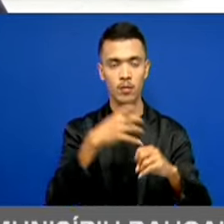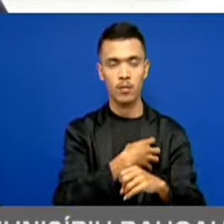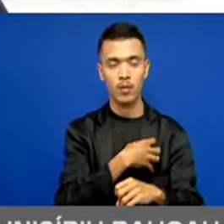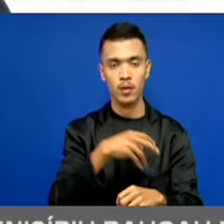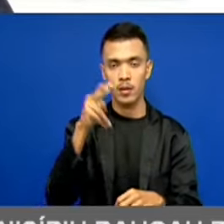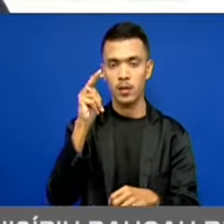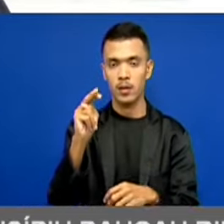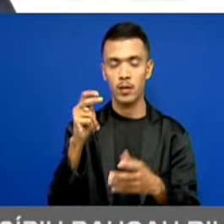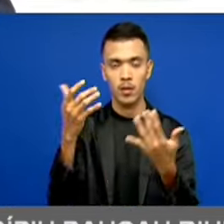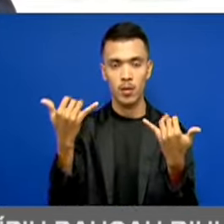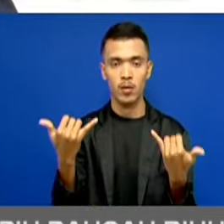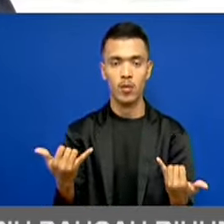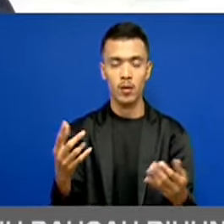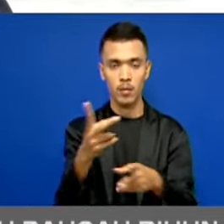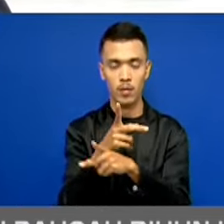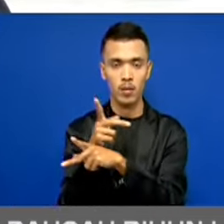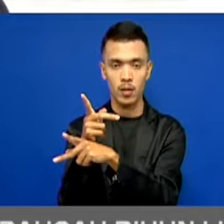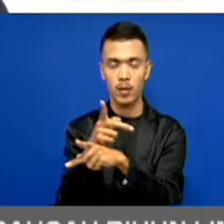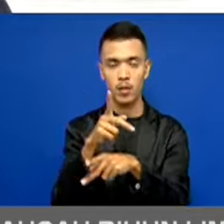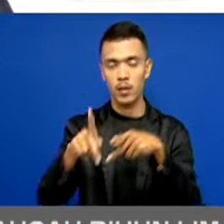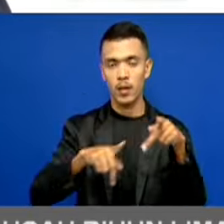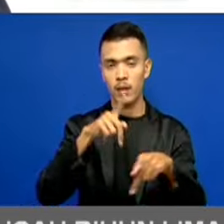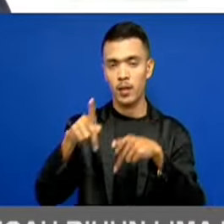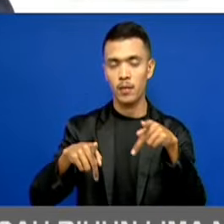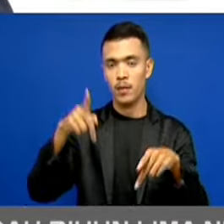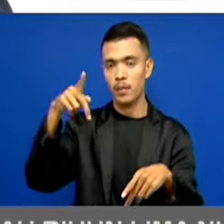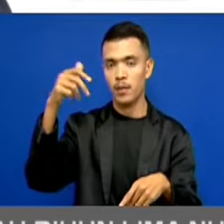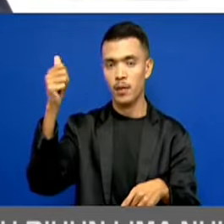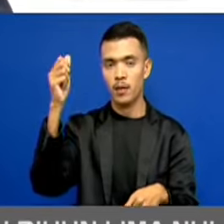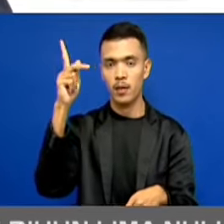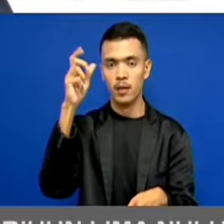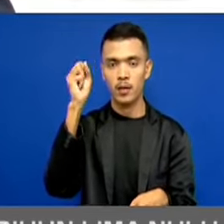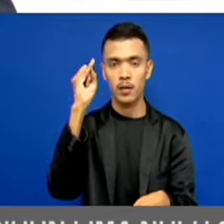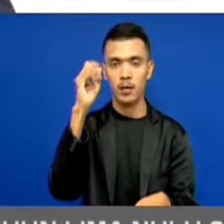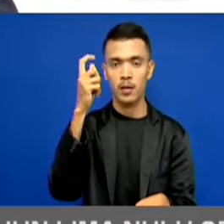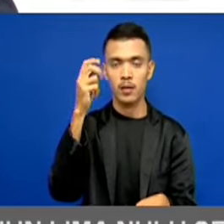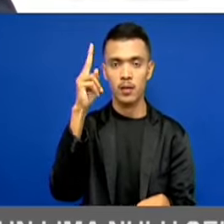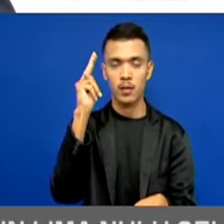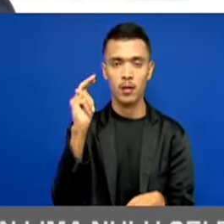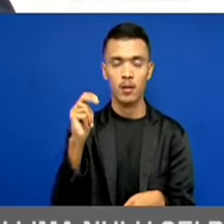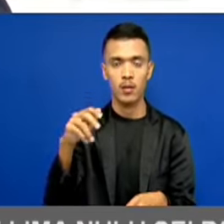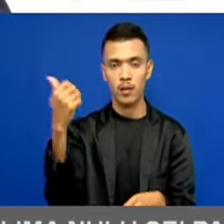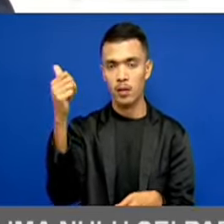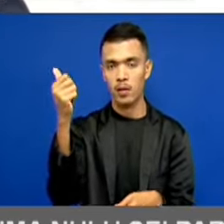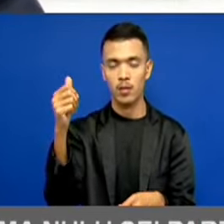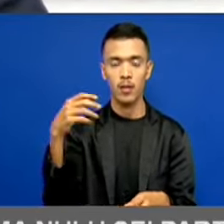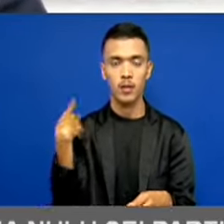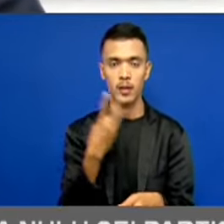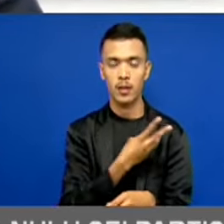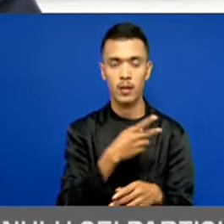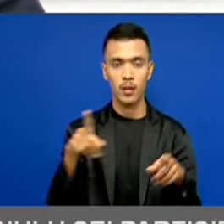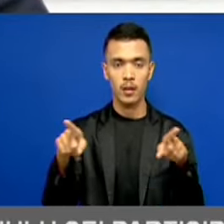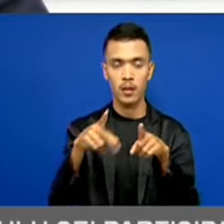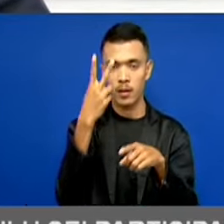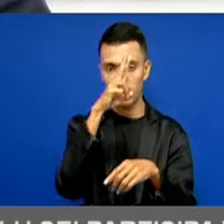asegura ona si da un Pakistán na insanulu ne ve ita suspeta han es víctima de